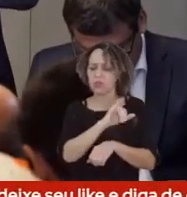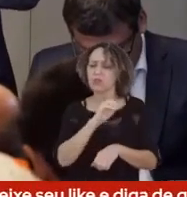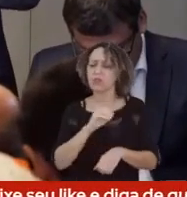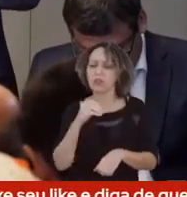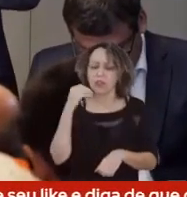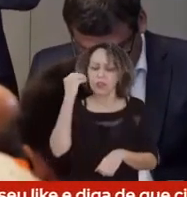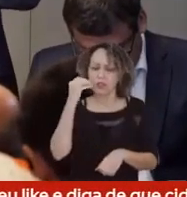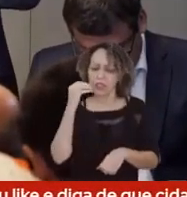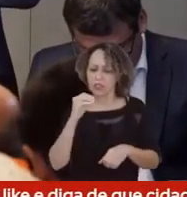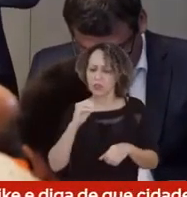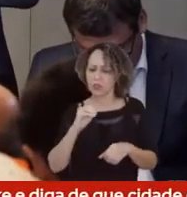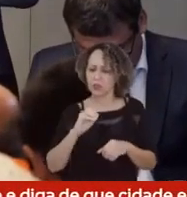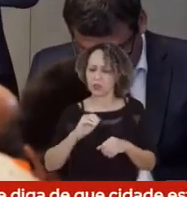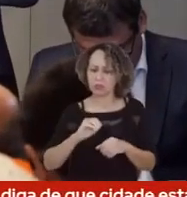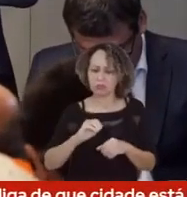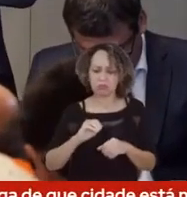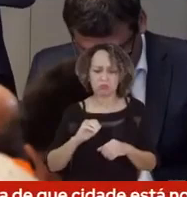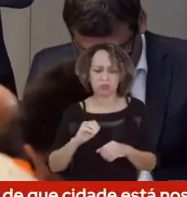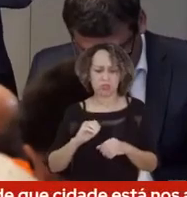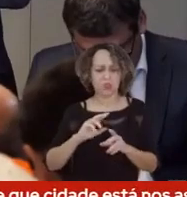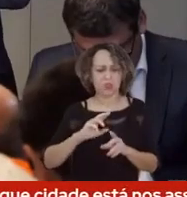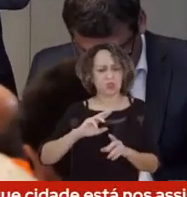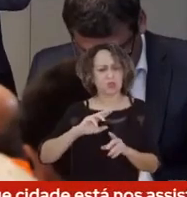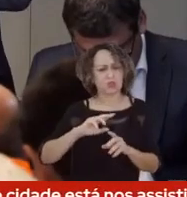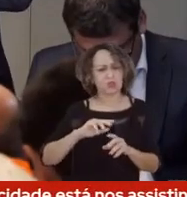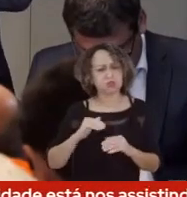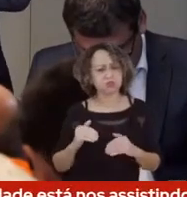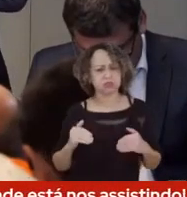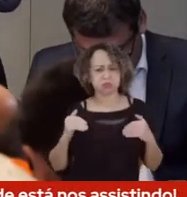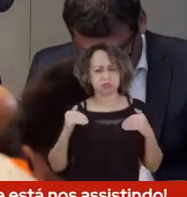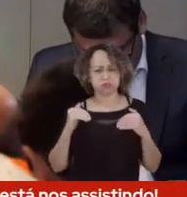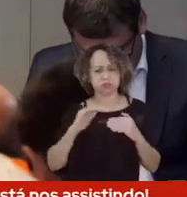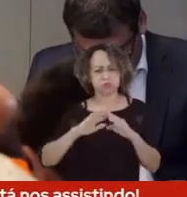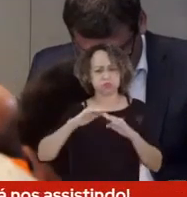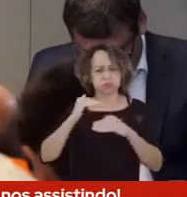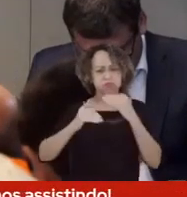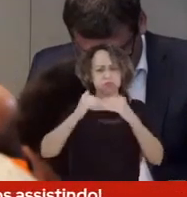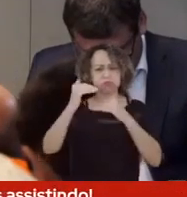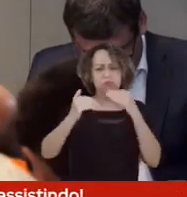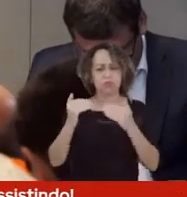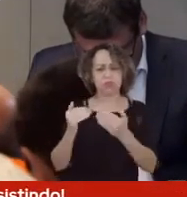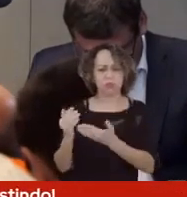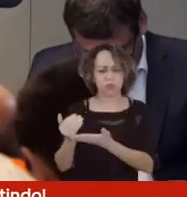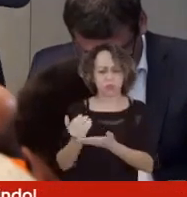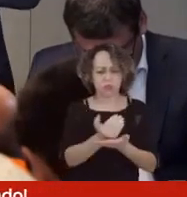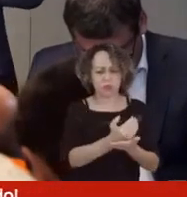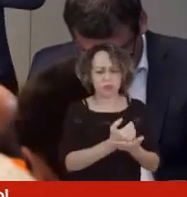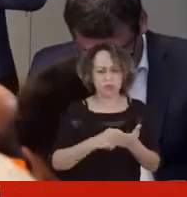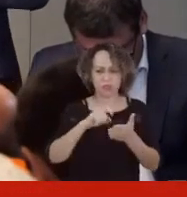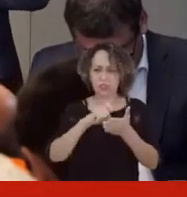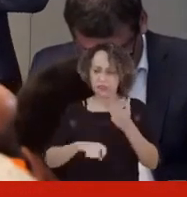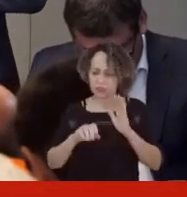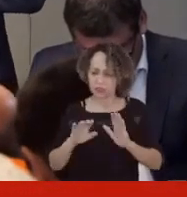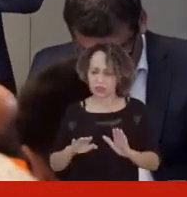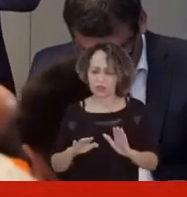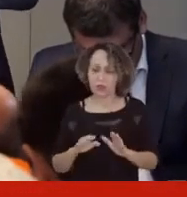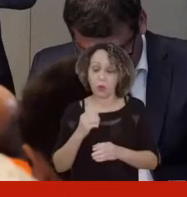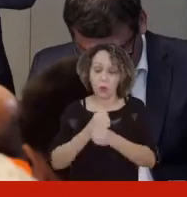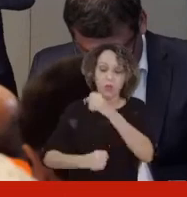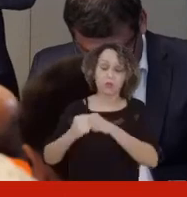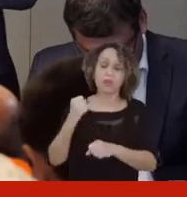essas arrecadações. E a gente fez no ano passado, Gleisi, e por isso a minha ausência pela manhã, nós criamos aqui o Fundo